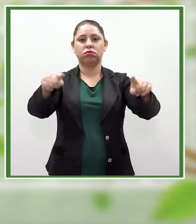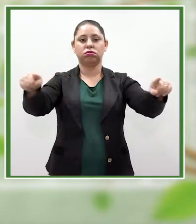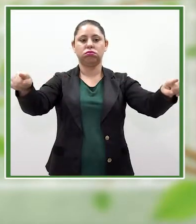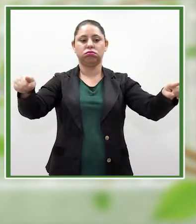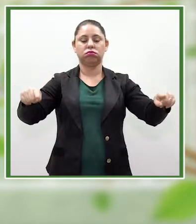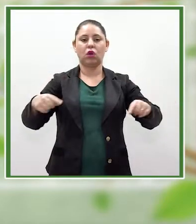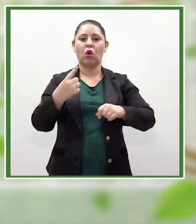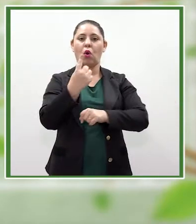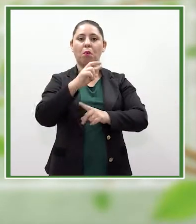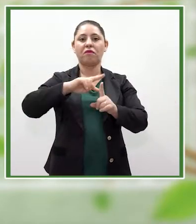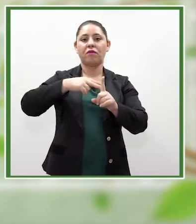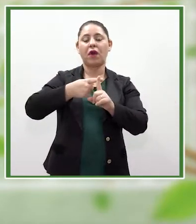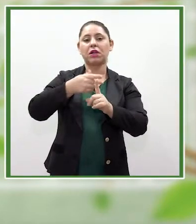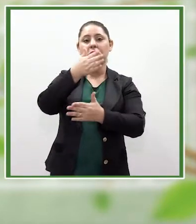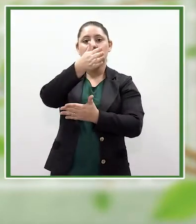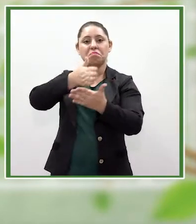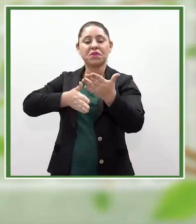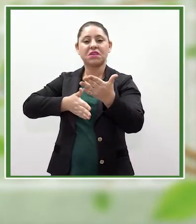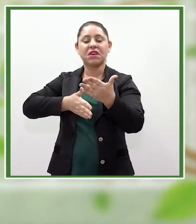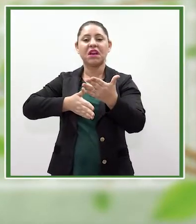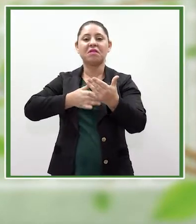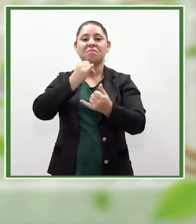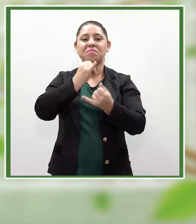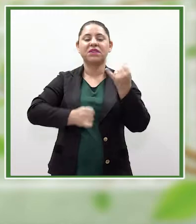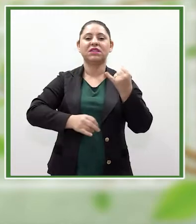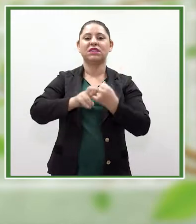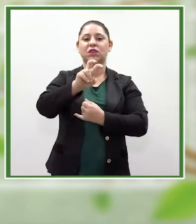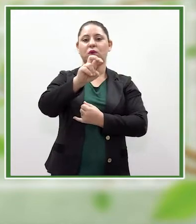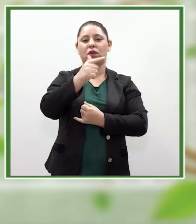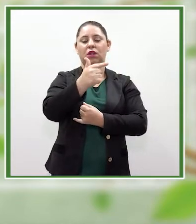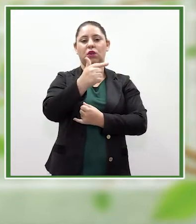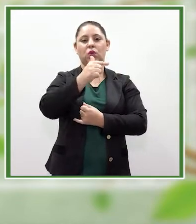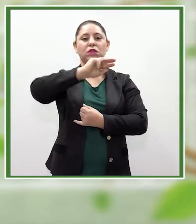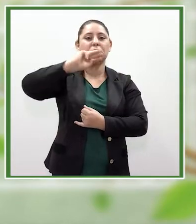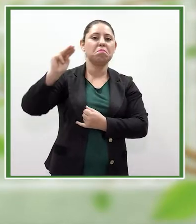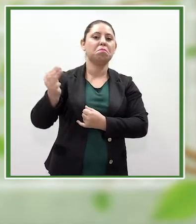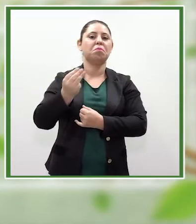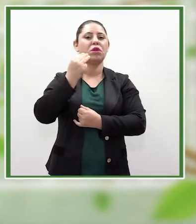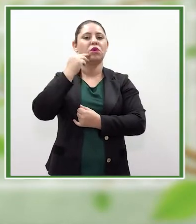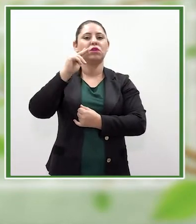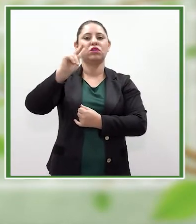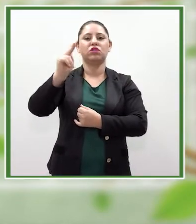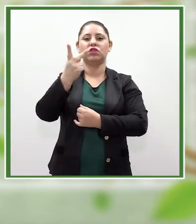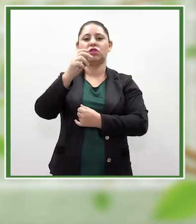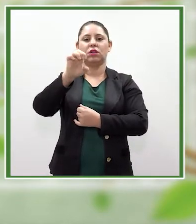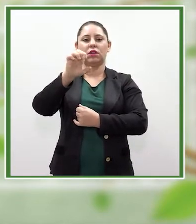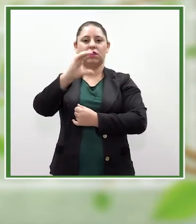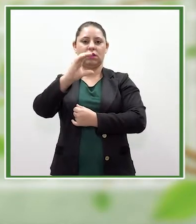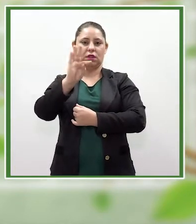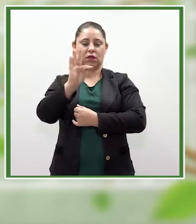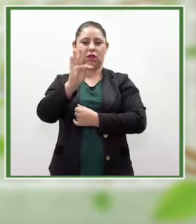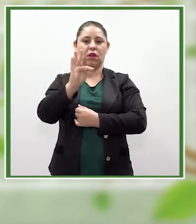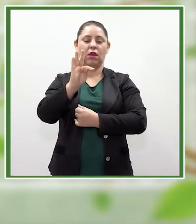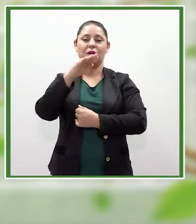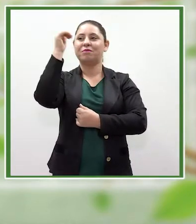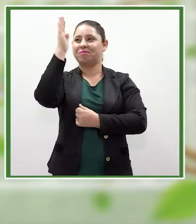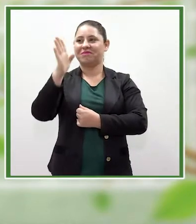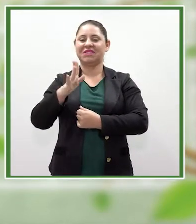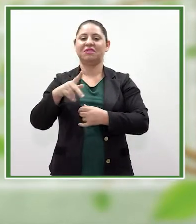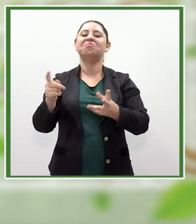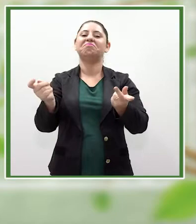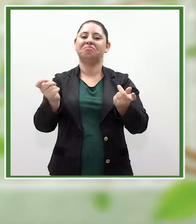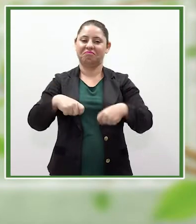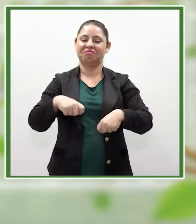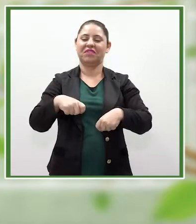agora em abril, né, 2021, o novo, ou a renovação, a nova edição do Plano ABC, que se chama,